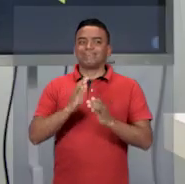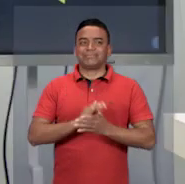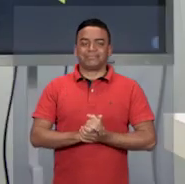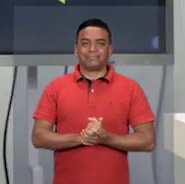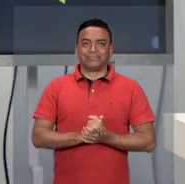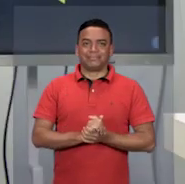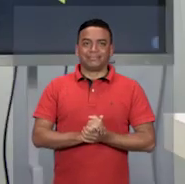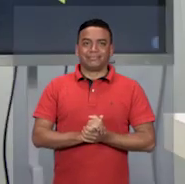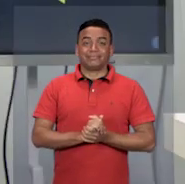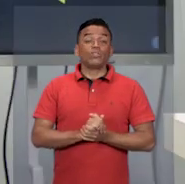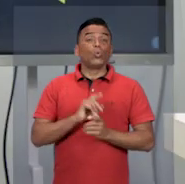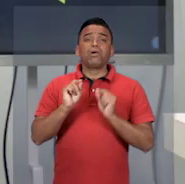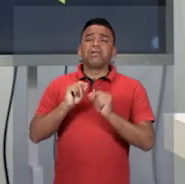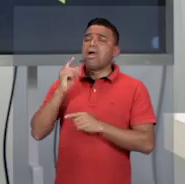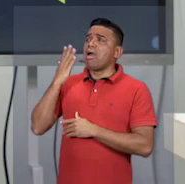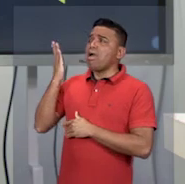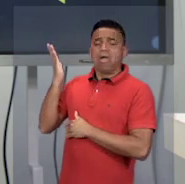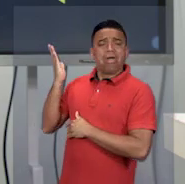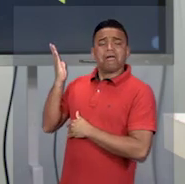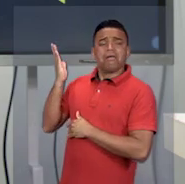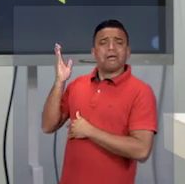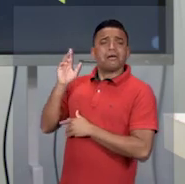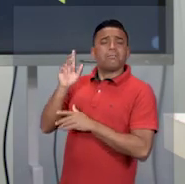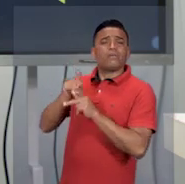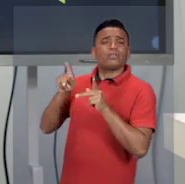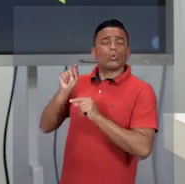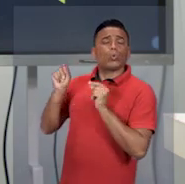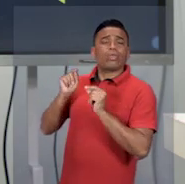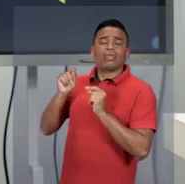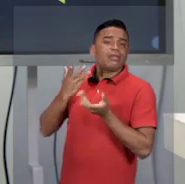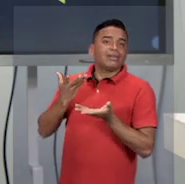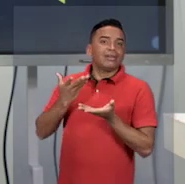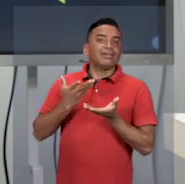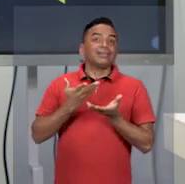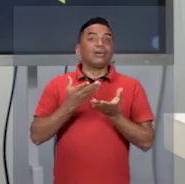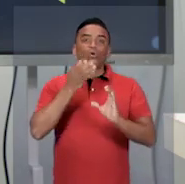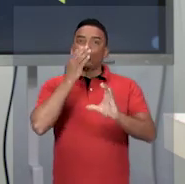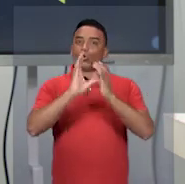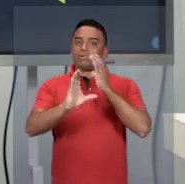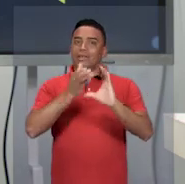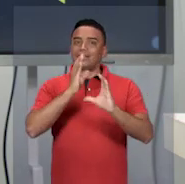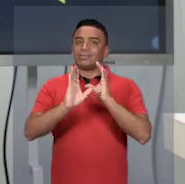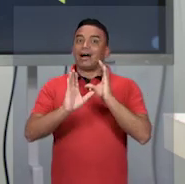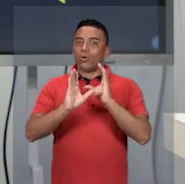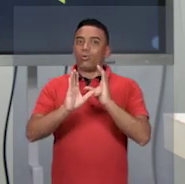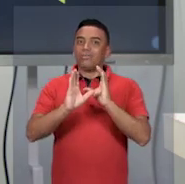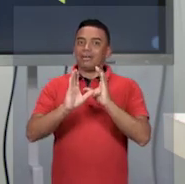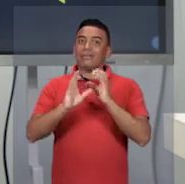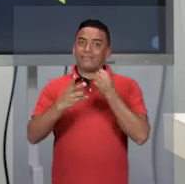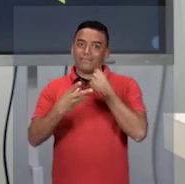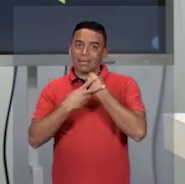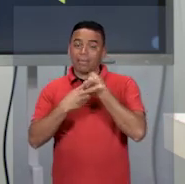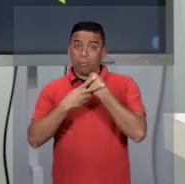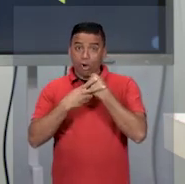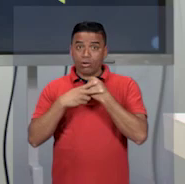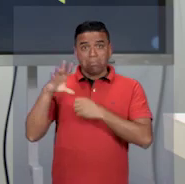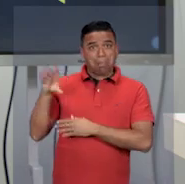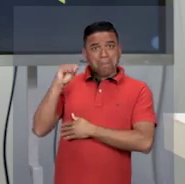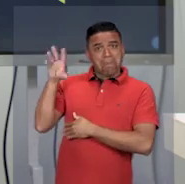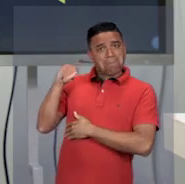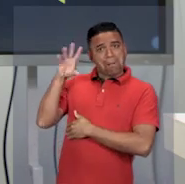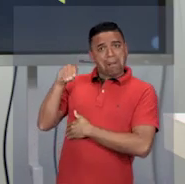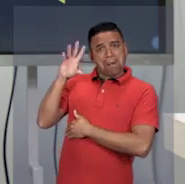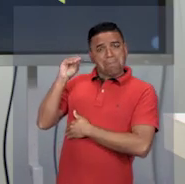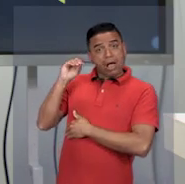spoken. Mas o que isso significa, Igor? Que a comunicação verbal, ela pode ser falada, ela